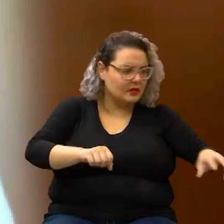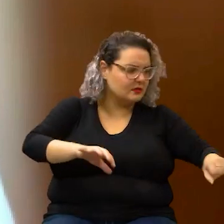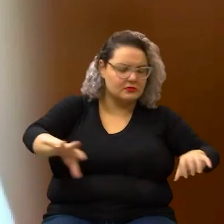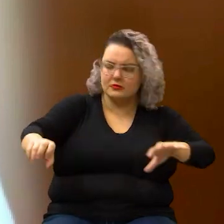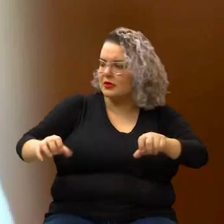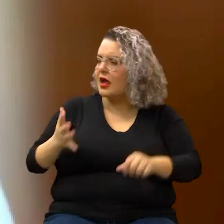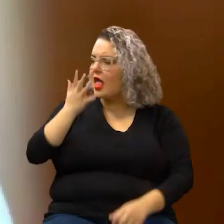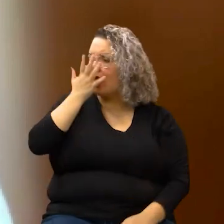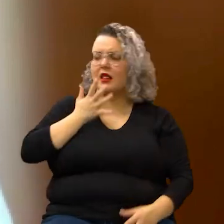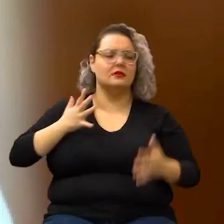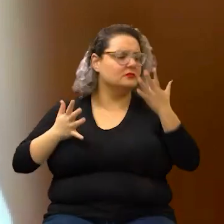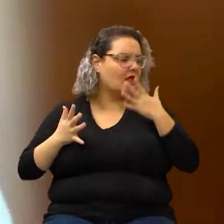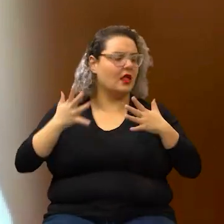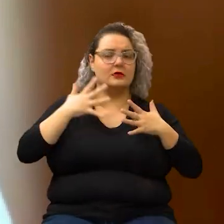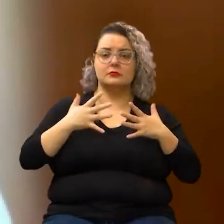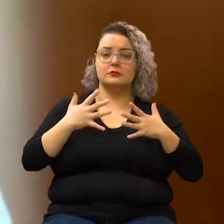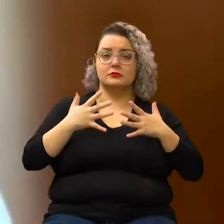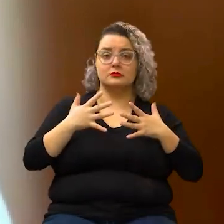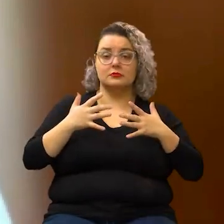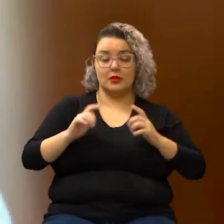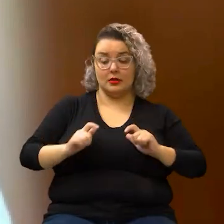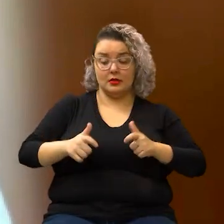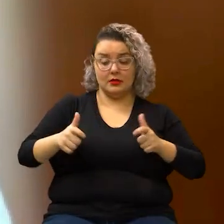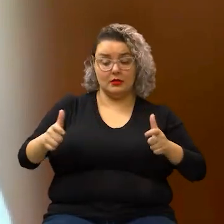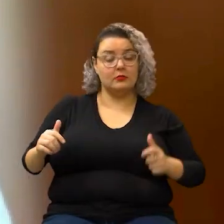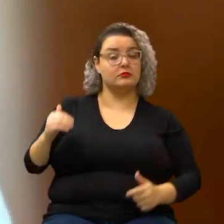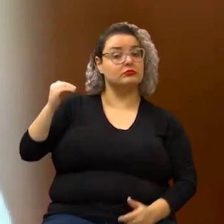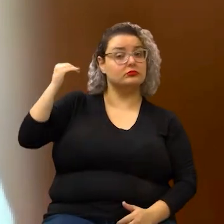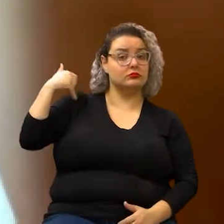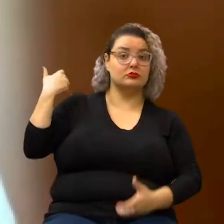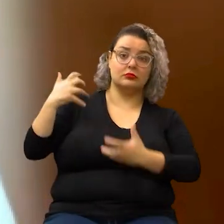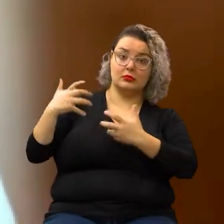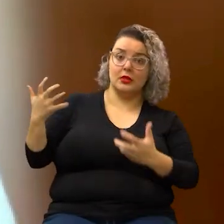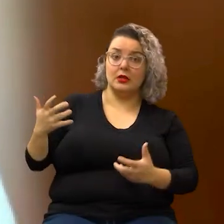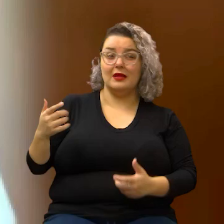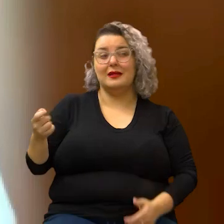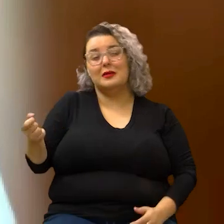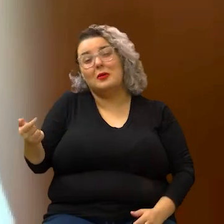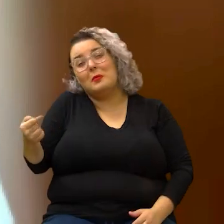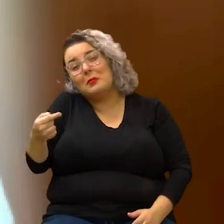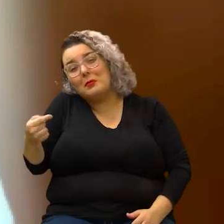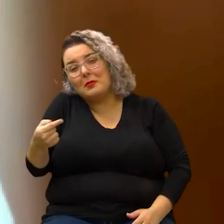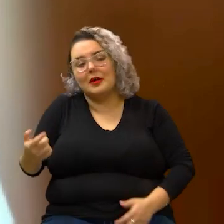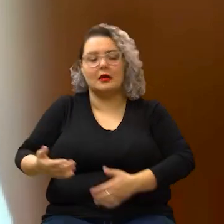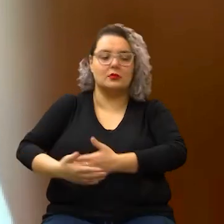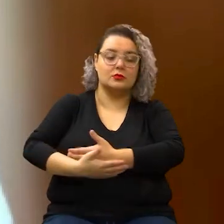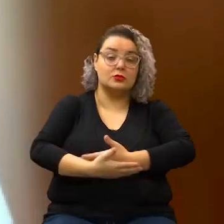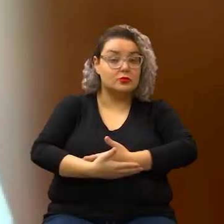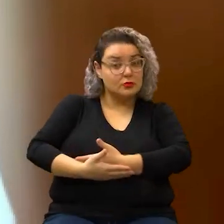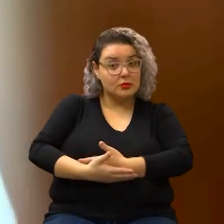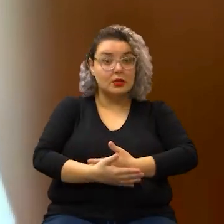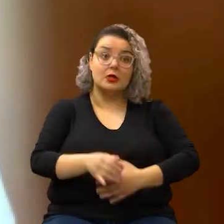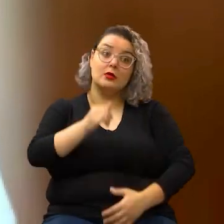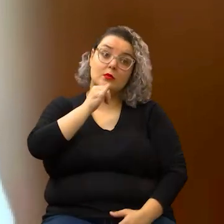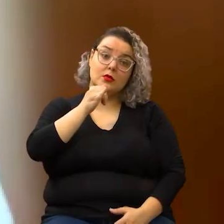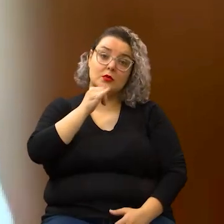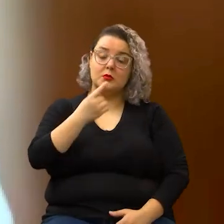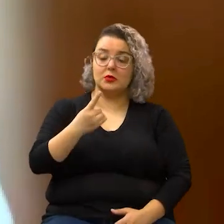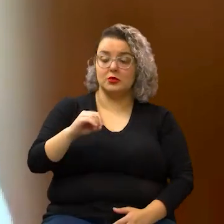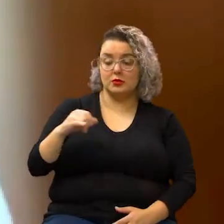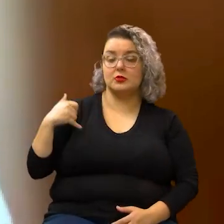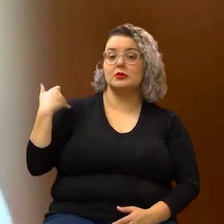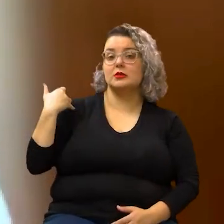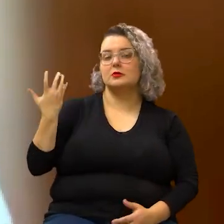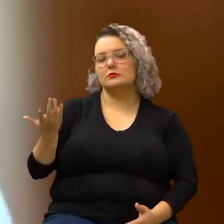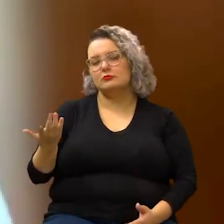a prevalência, ela vai aumentando com a idade, né? Então é menos frequente nos bebês, e, por exemplo,